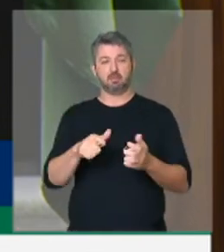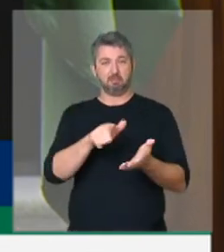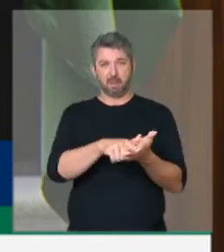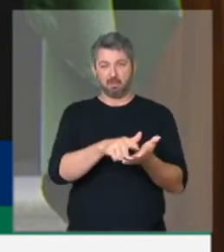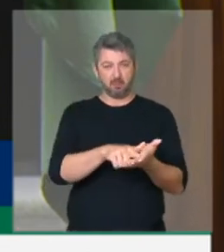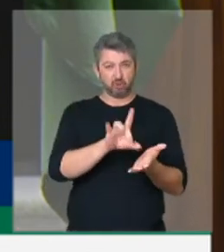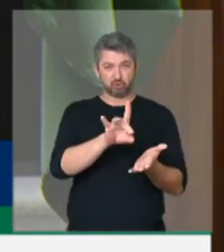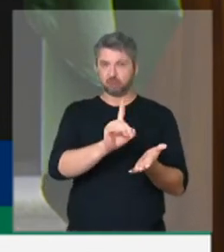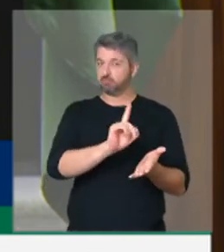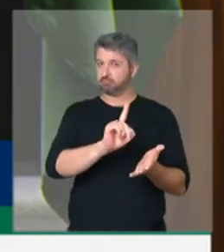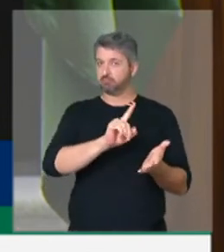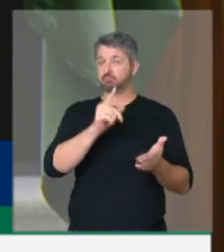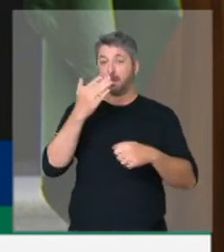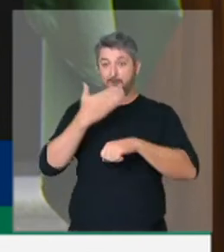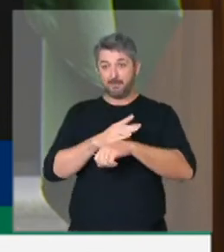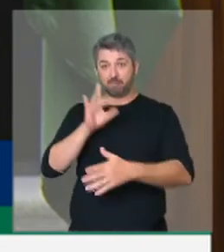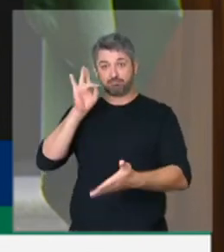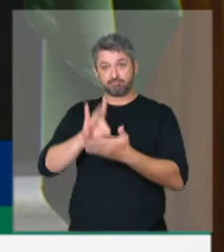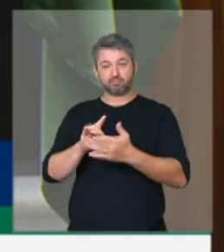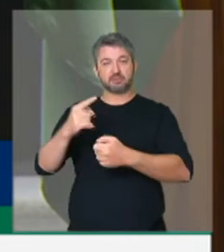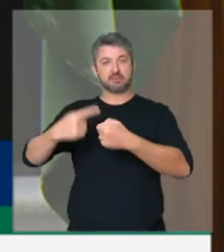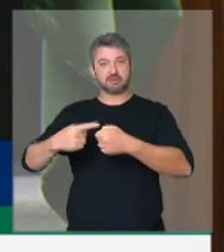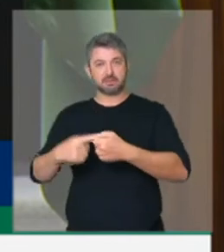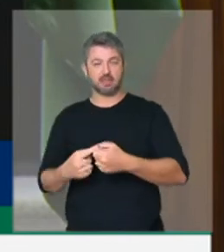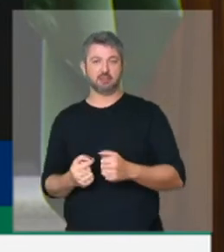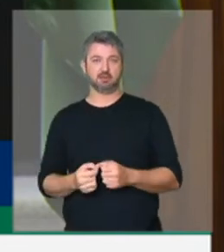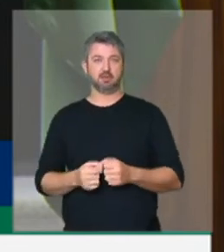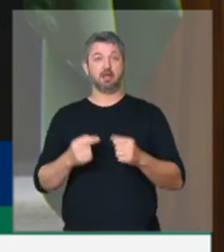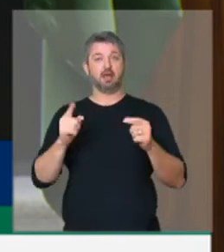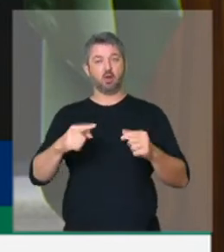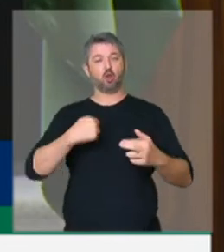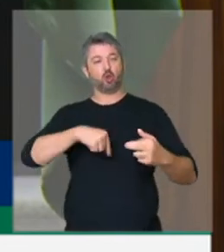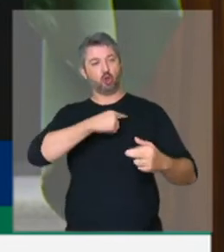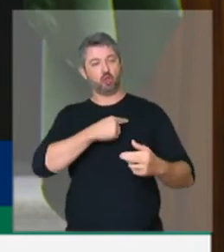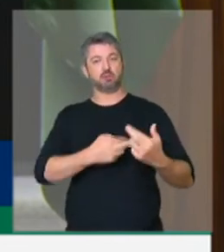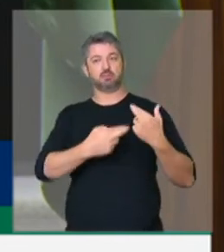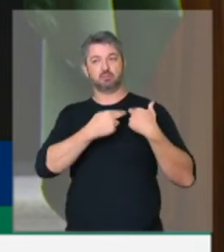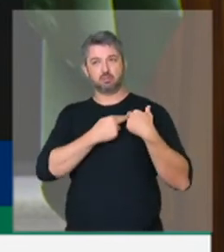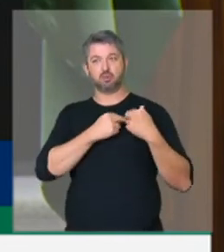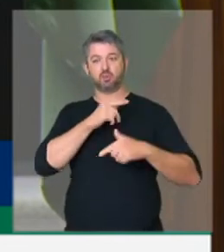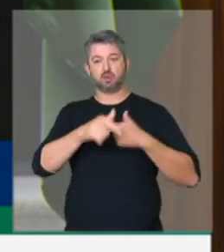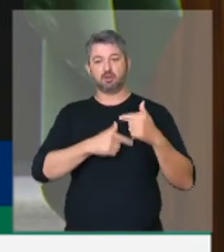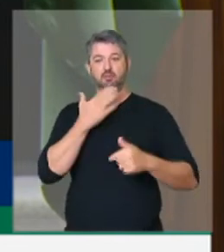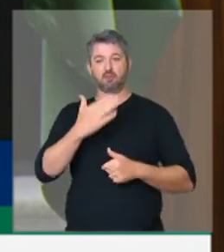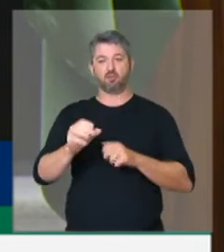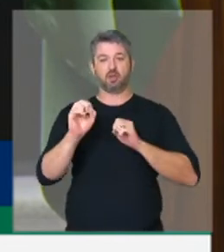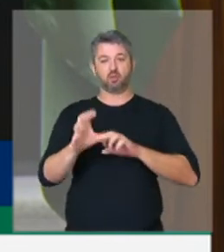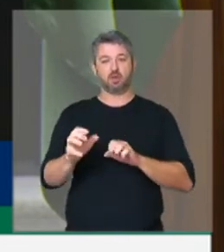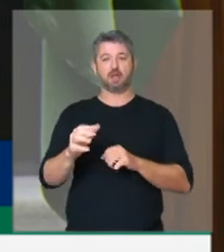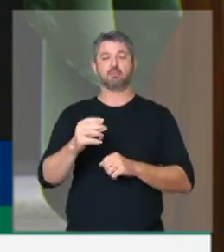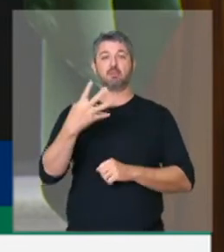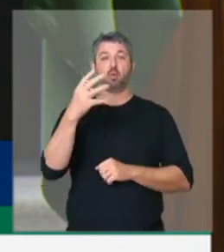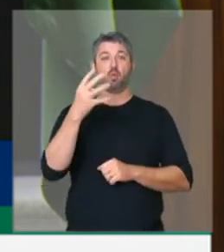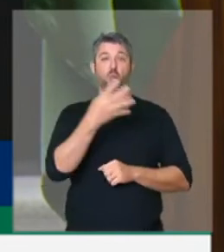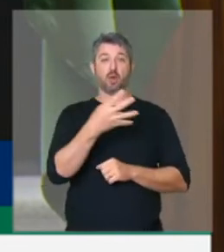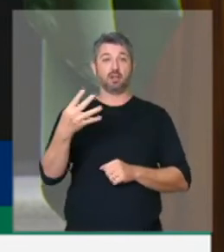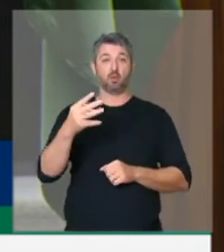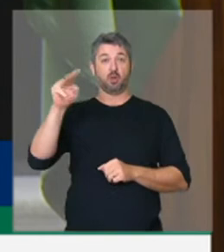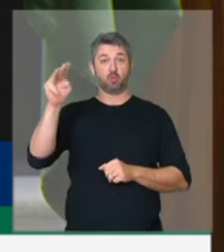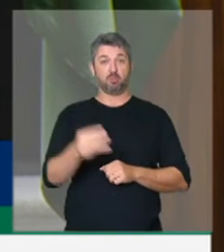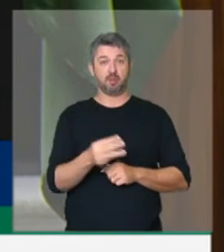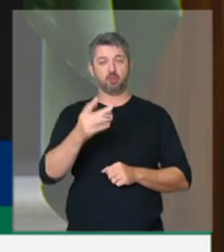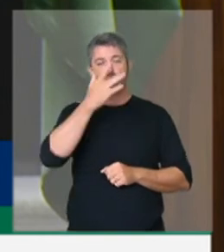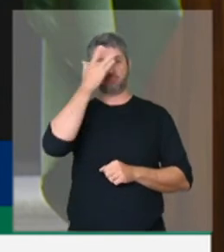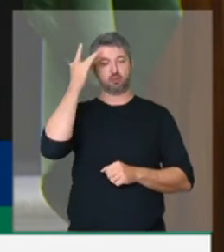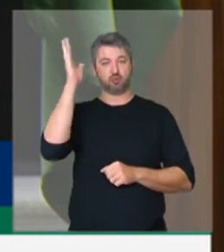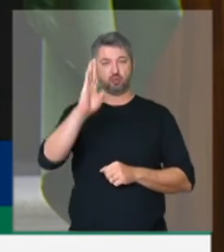chegar diretamente a estados e municípios. É a nossa tarefa e a nossa responsabilidade com a educação para mais de 44 milhões de